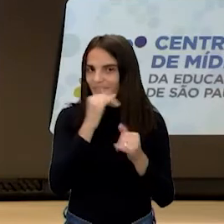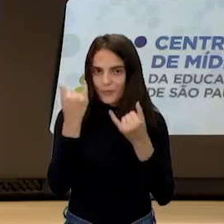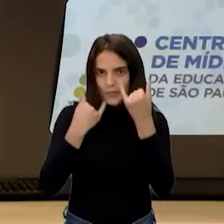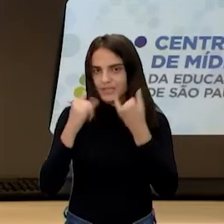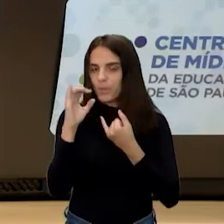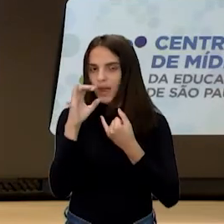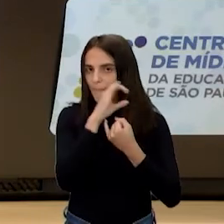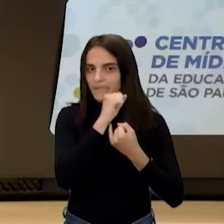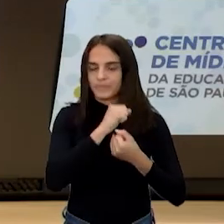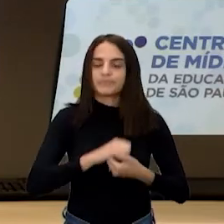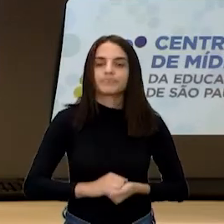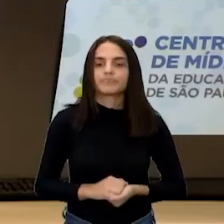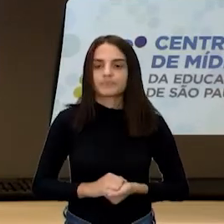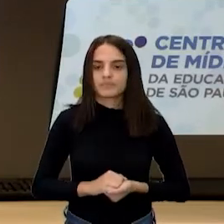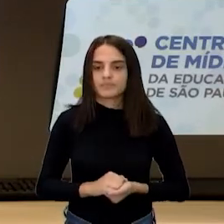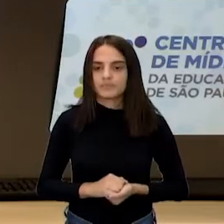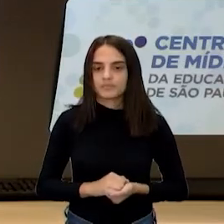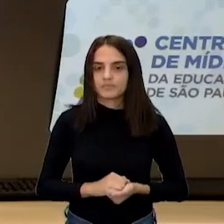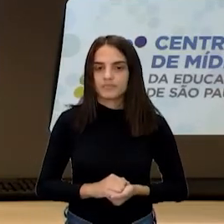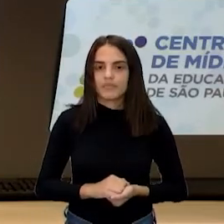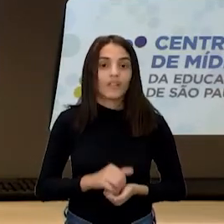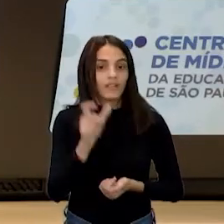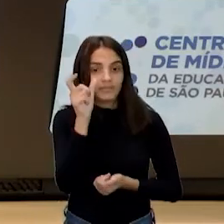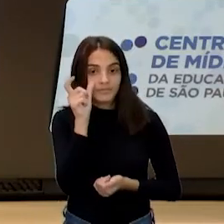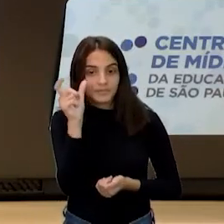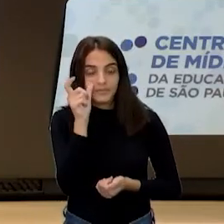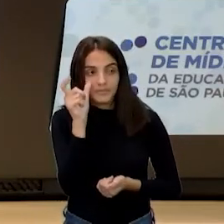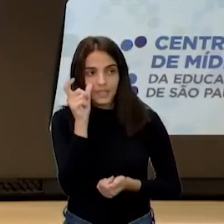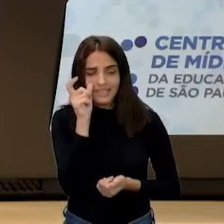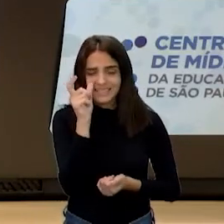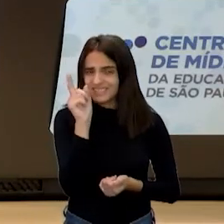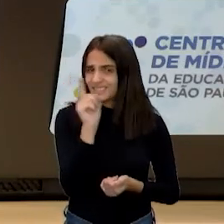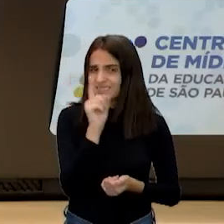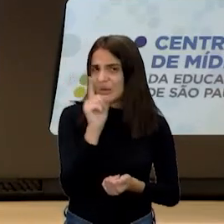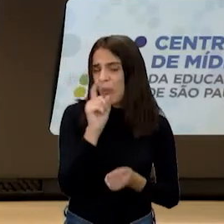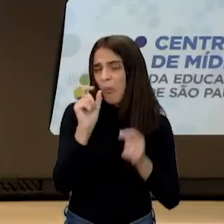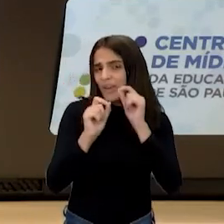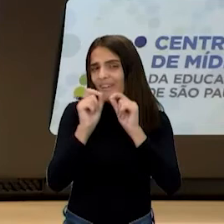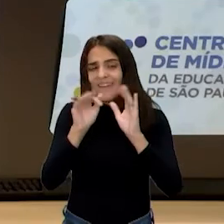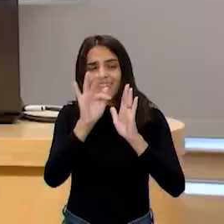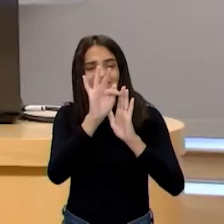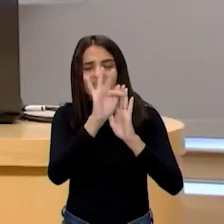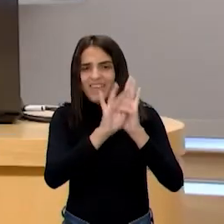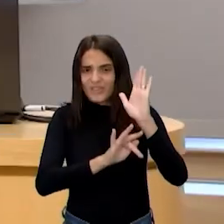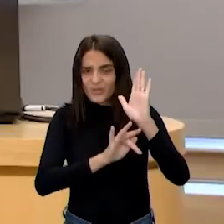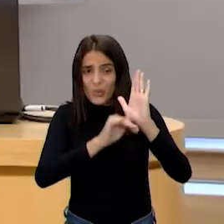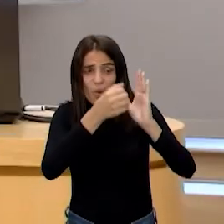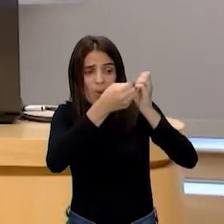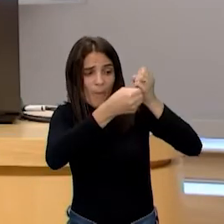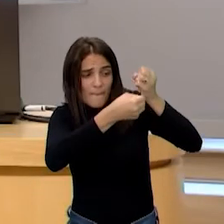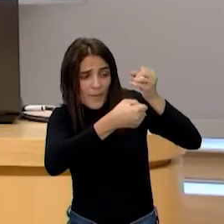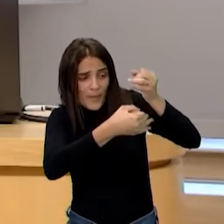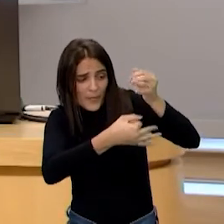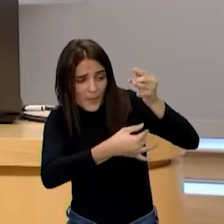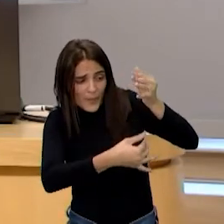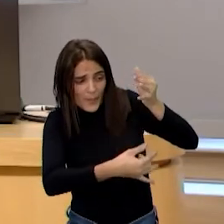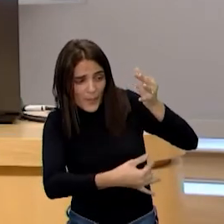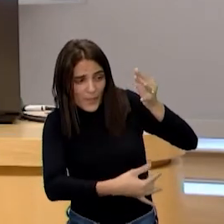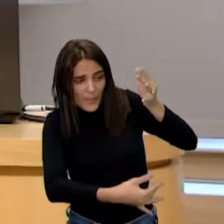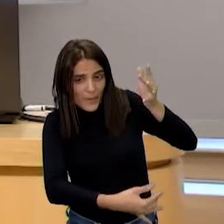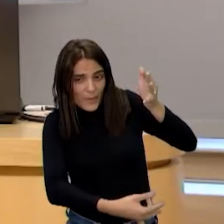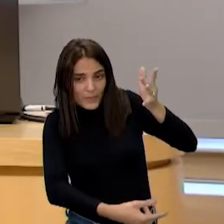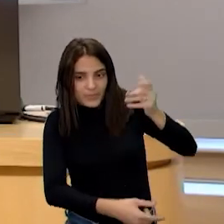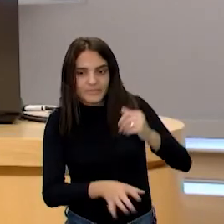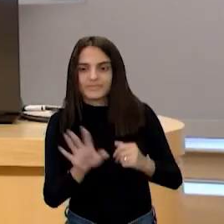Então é legal a gente observar isso, que não é interessante colocarmos aí um texto muito extenso, longo, né? Letras muito